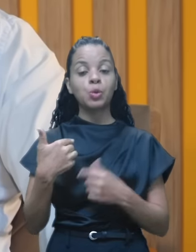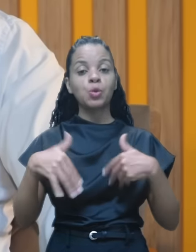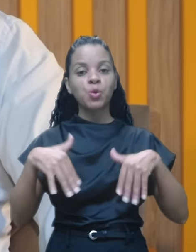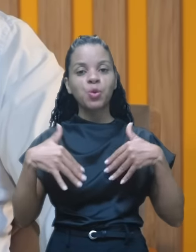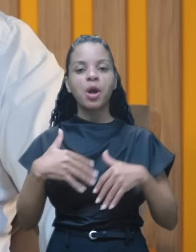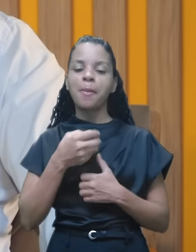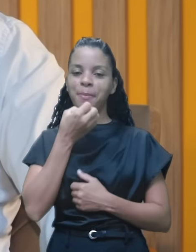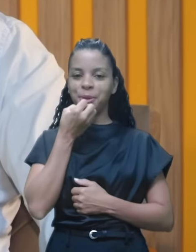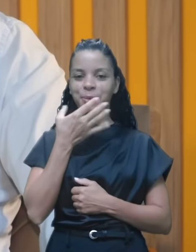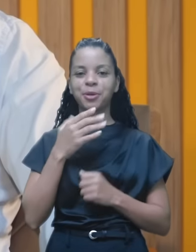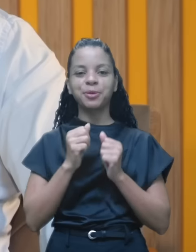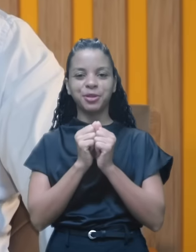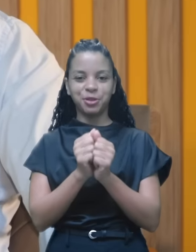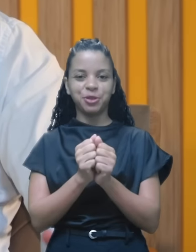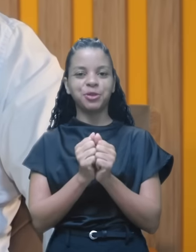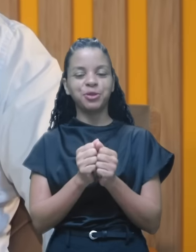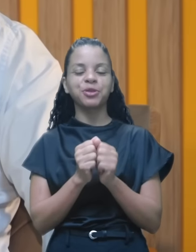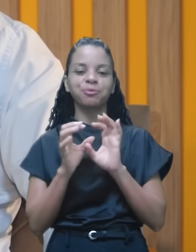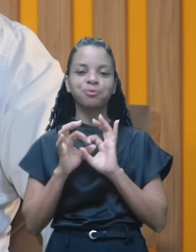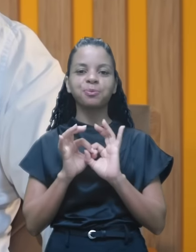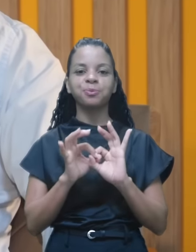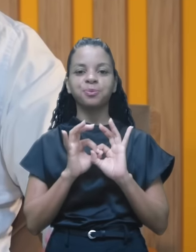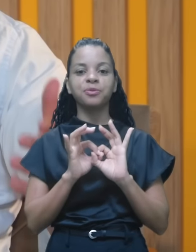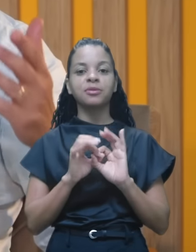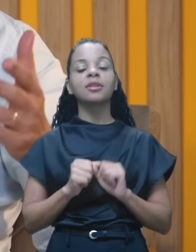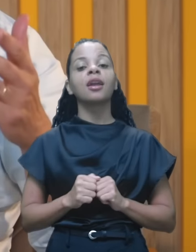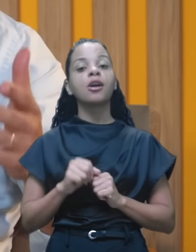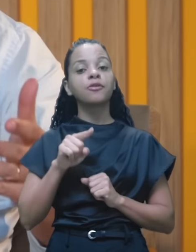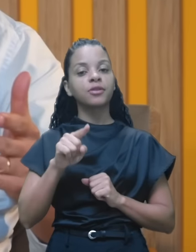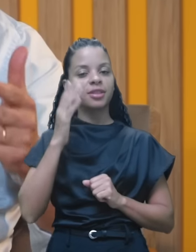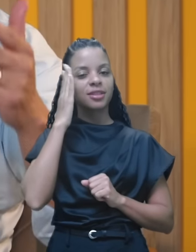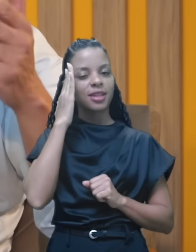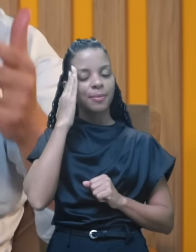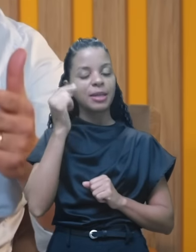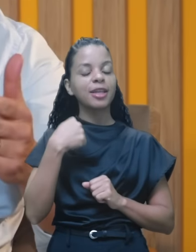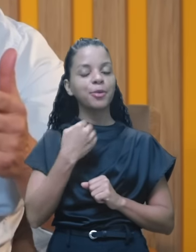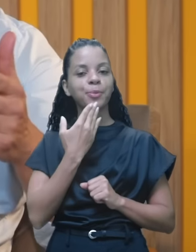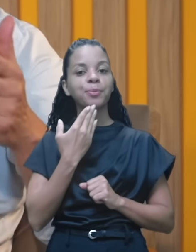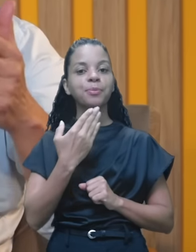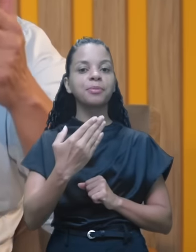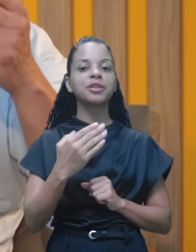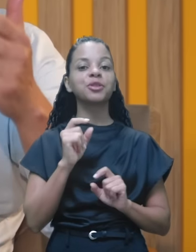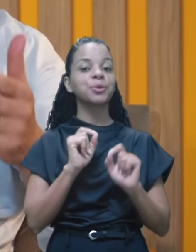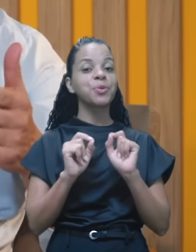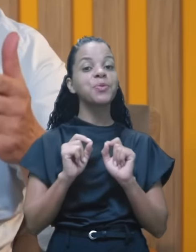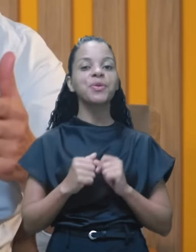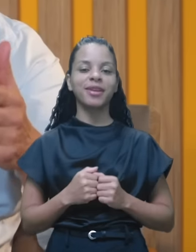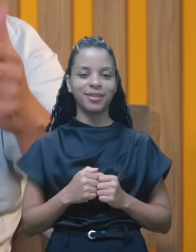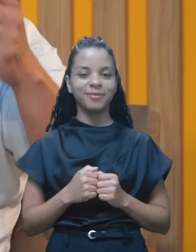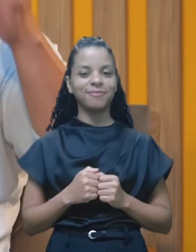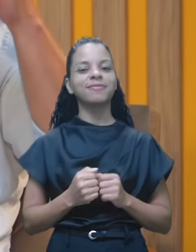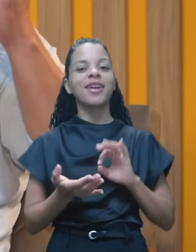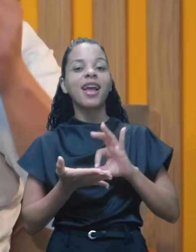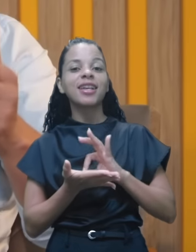bom, maravilha você estar com a gente e você sabe que você já vai receber um pedido. O pedido você já